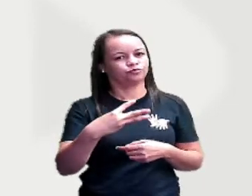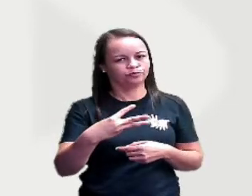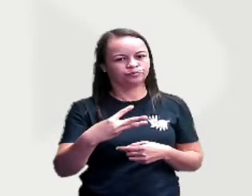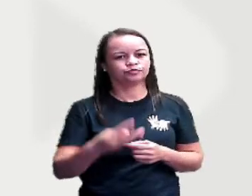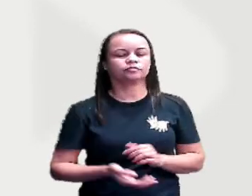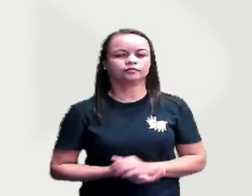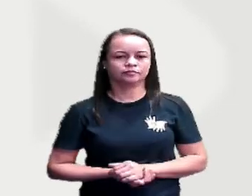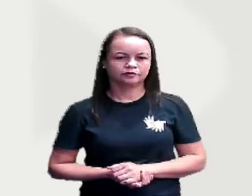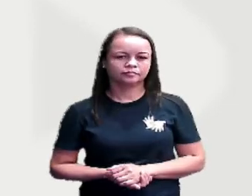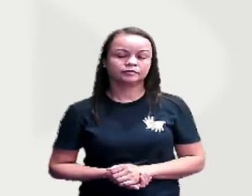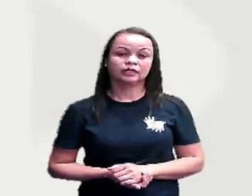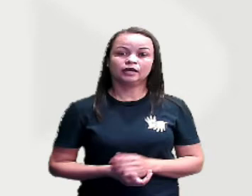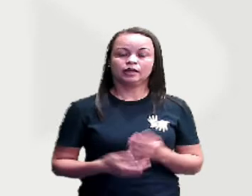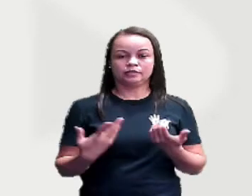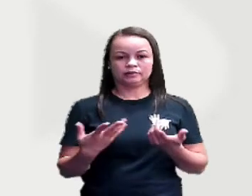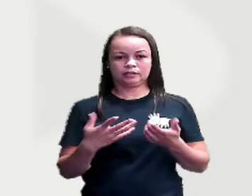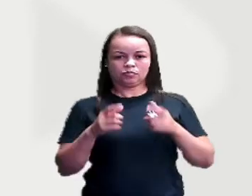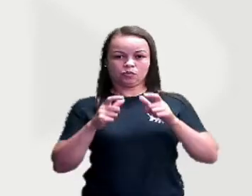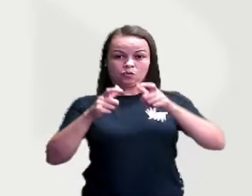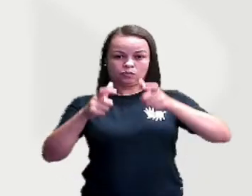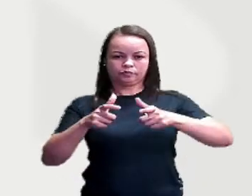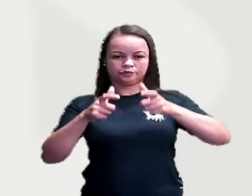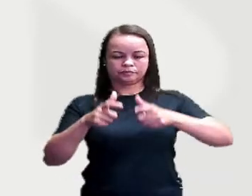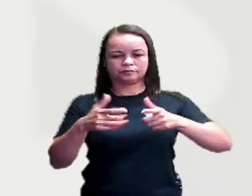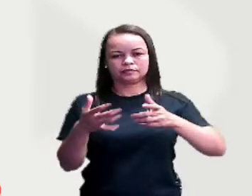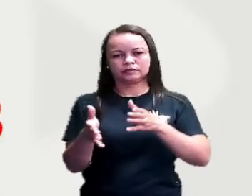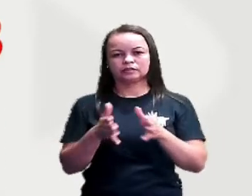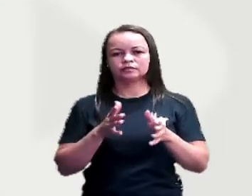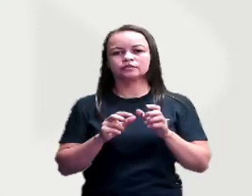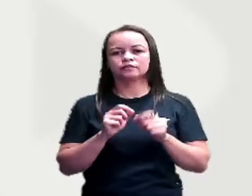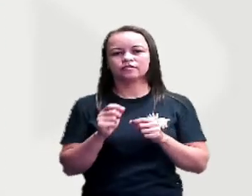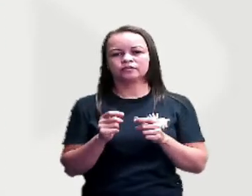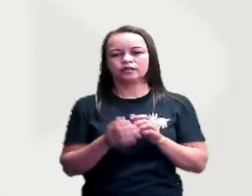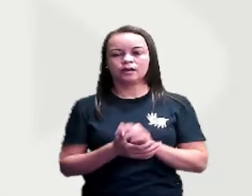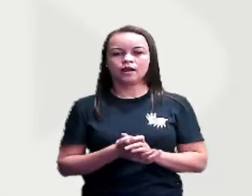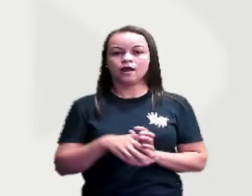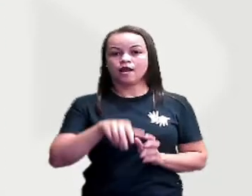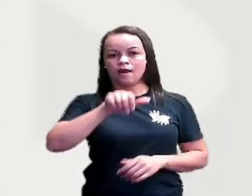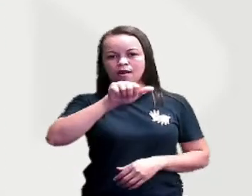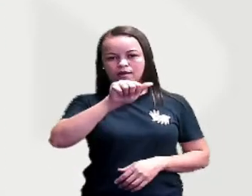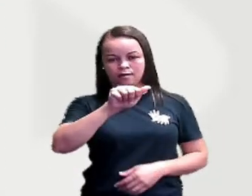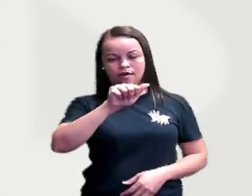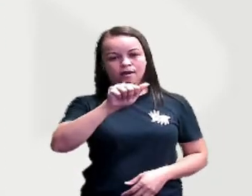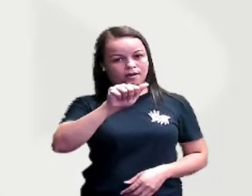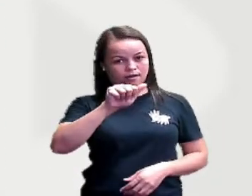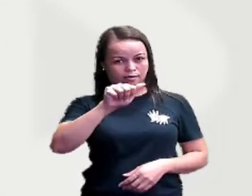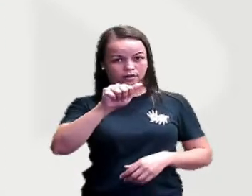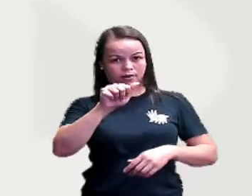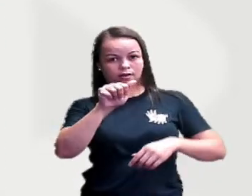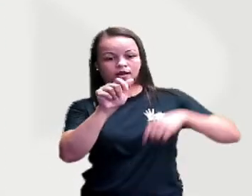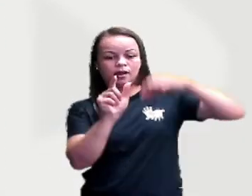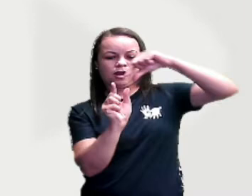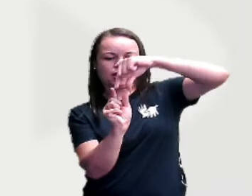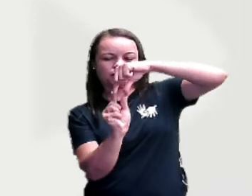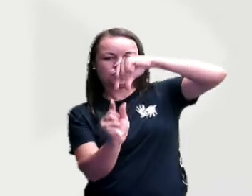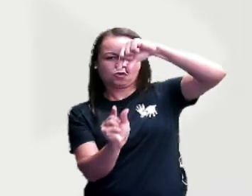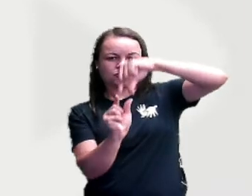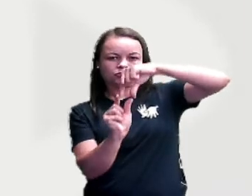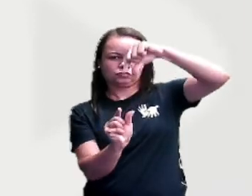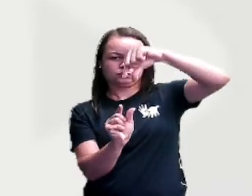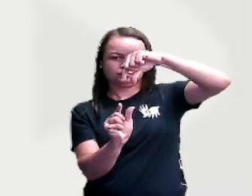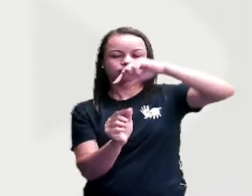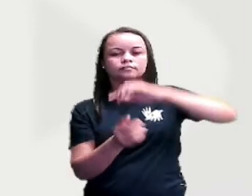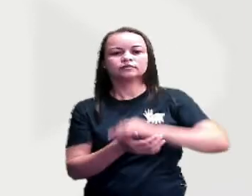Então, vai ficar, ó, a localização dele vai ficar, ó, A, que é referente à